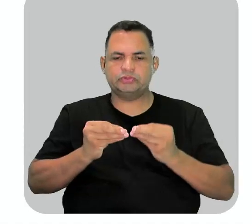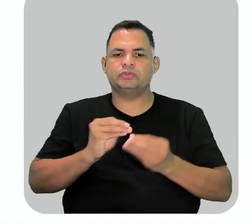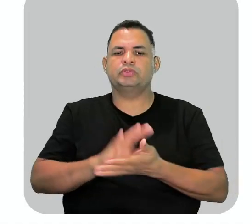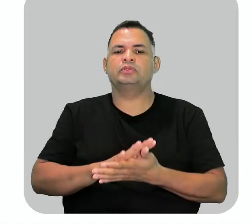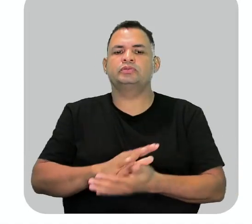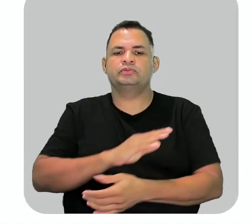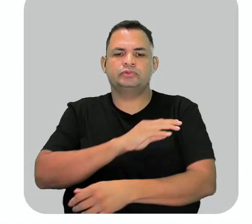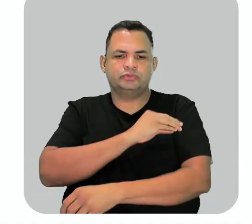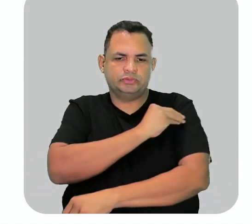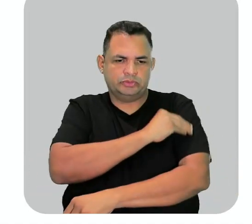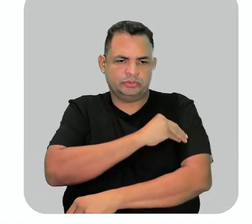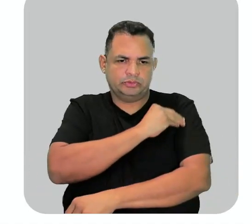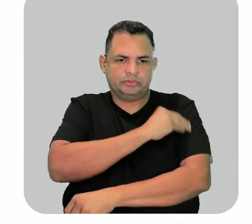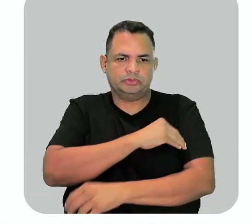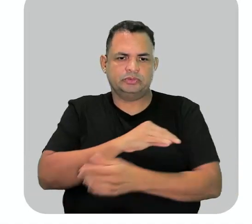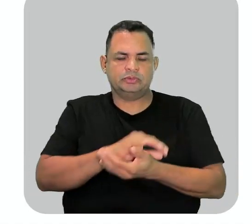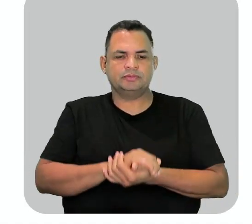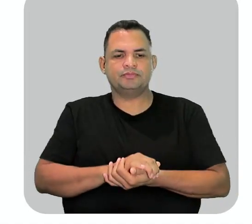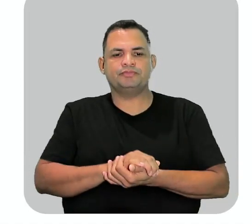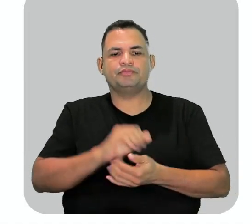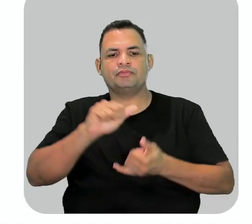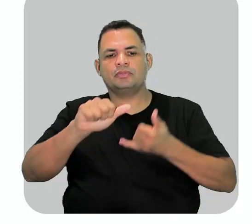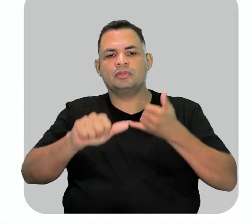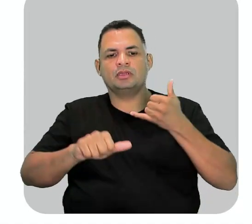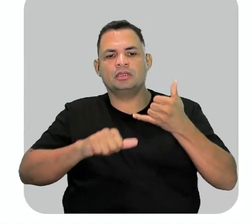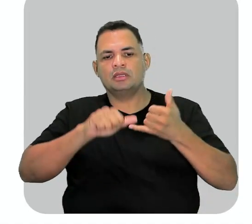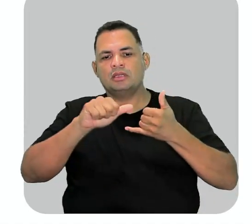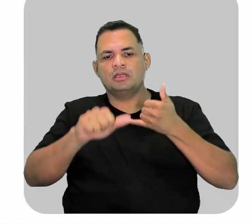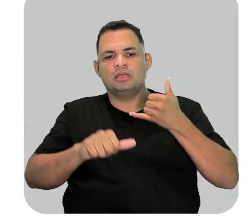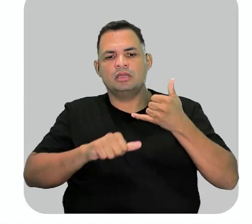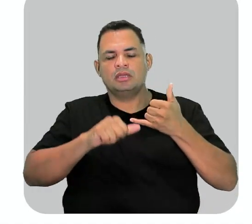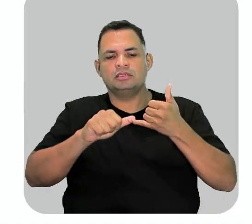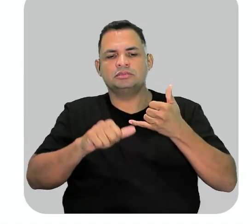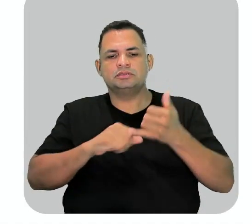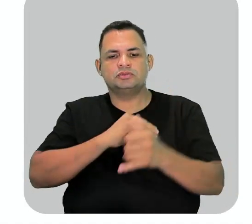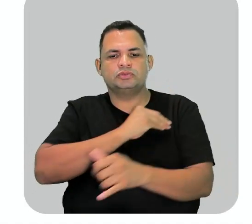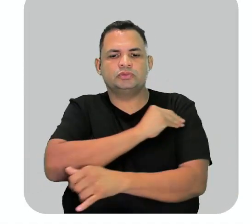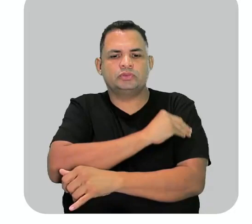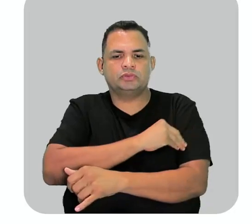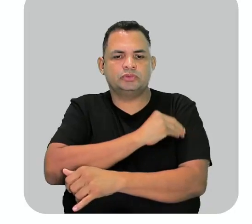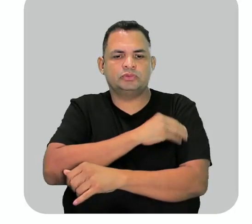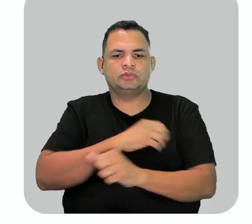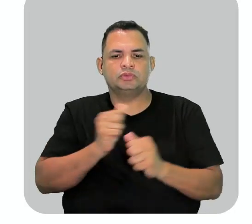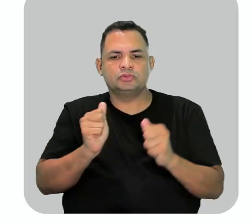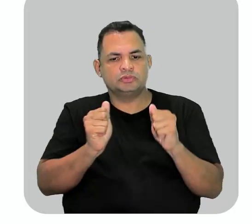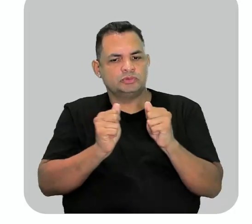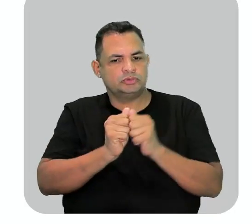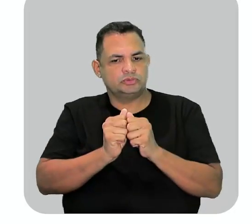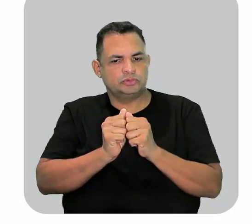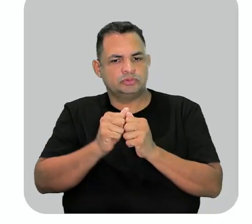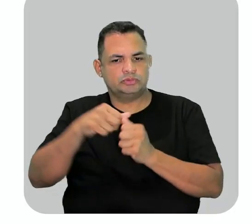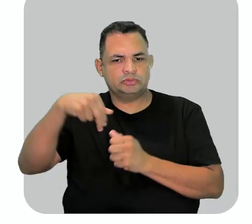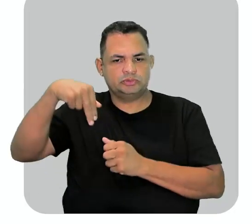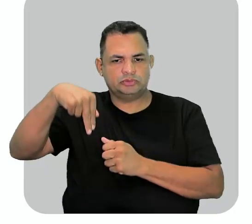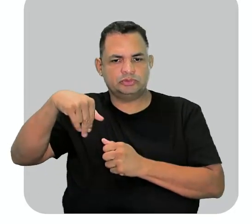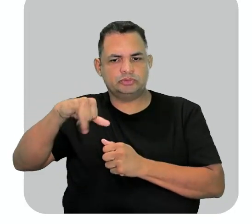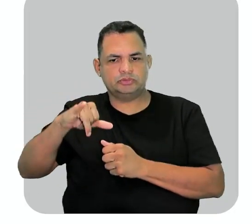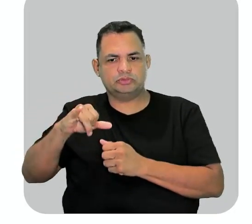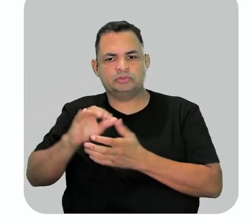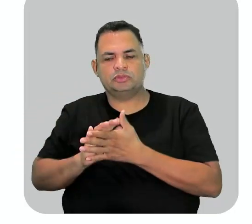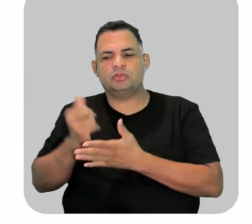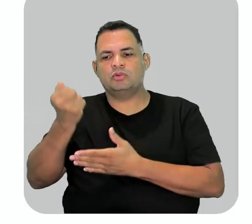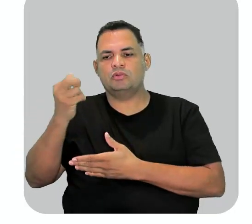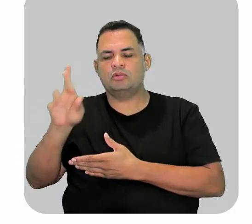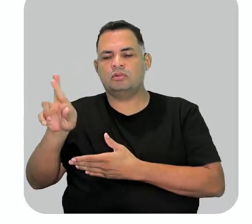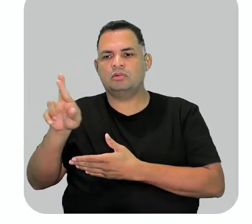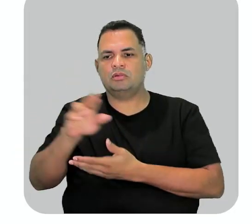oxidação total do álcool, e a alternativa é reação do álcool com o nitrogênio